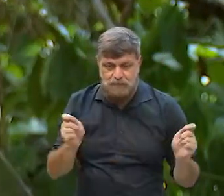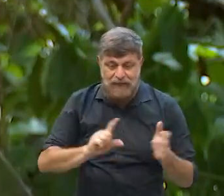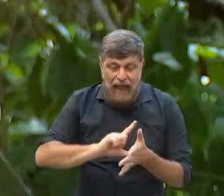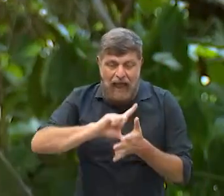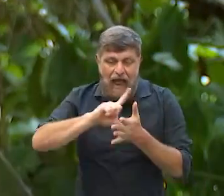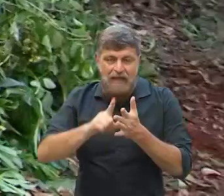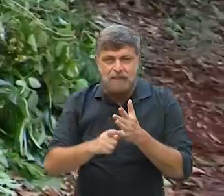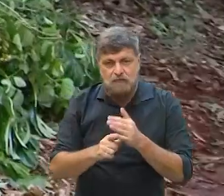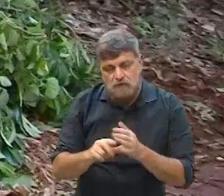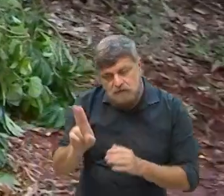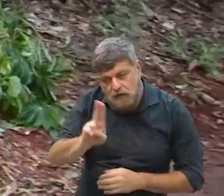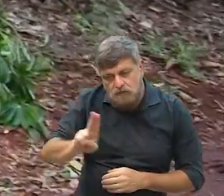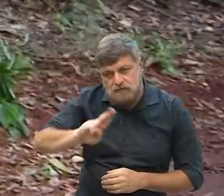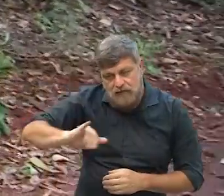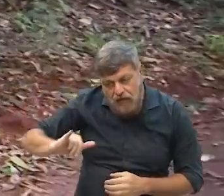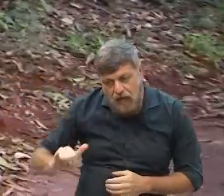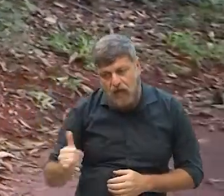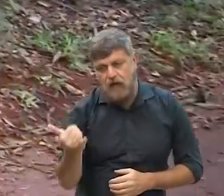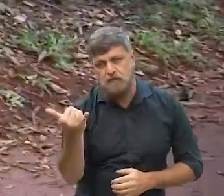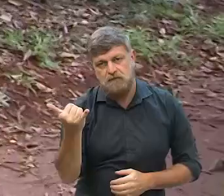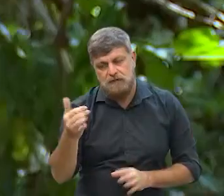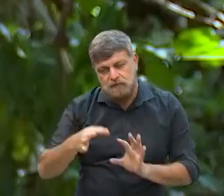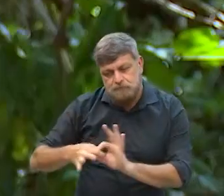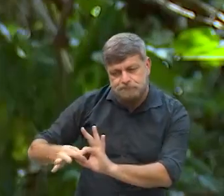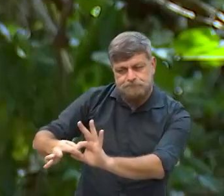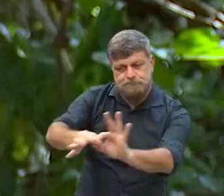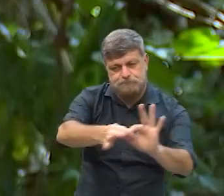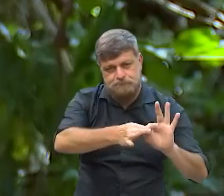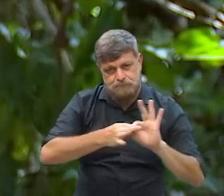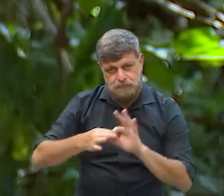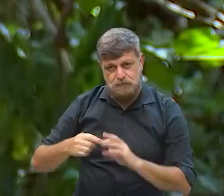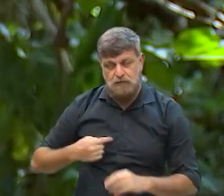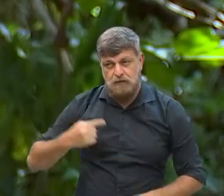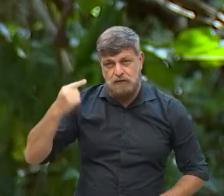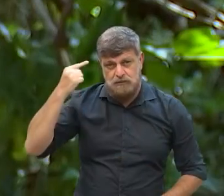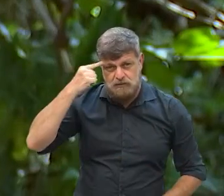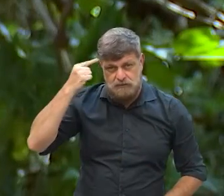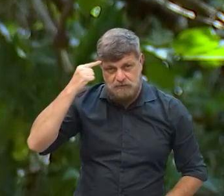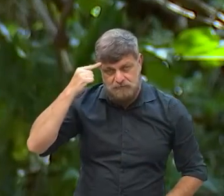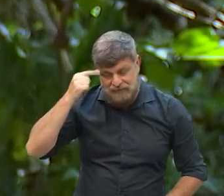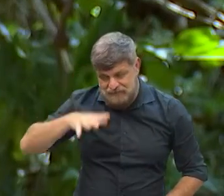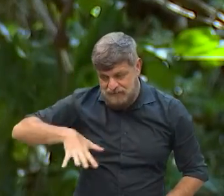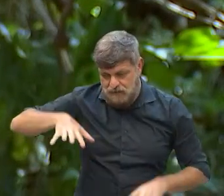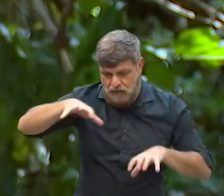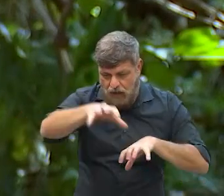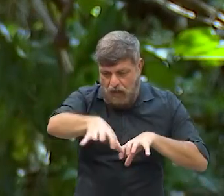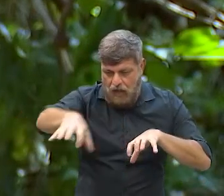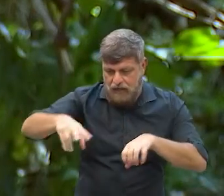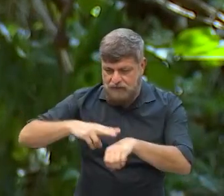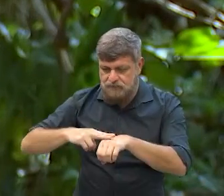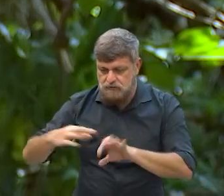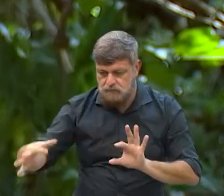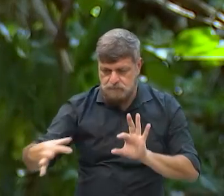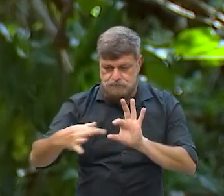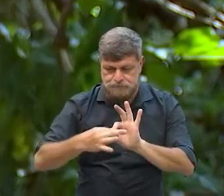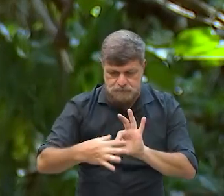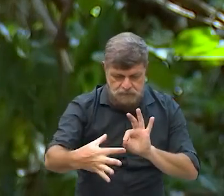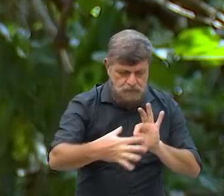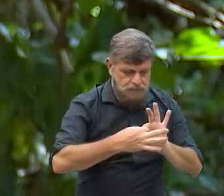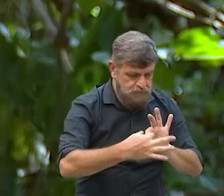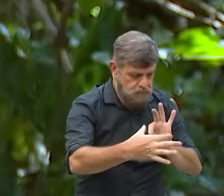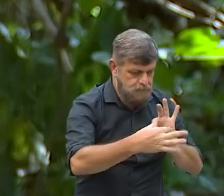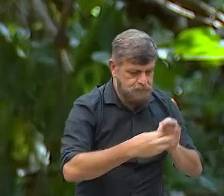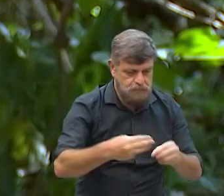usufruir de forma conjunta depois, né? Quando a gente pensa na conectividade das nossas áreas e pensando até, né, na questão